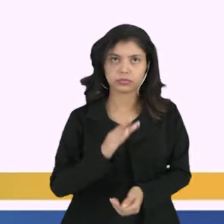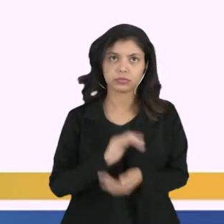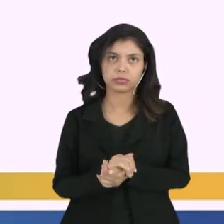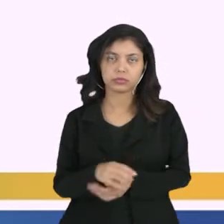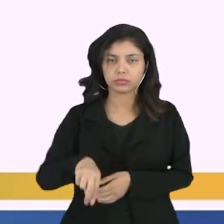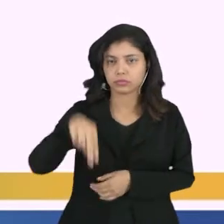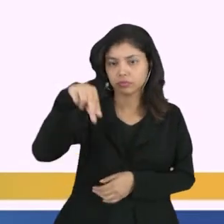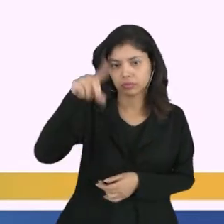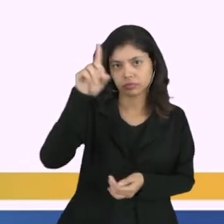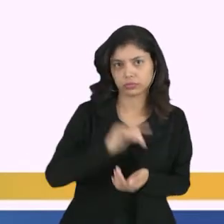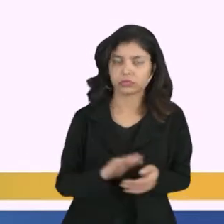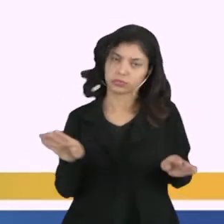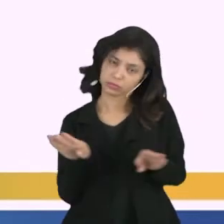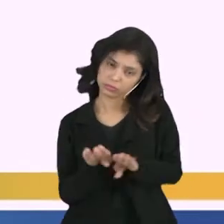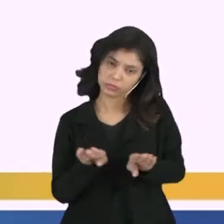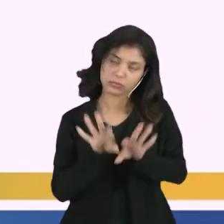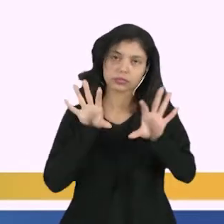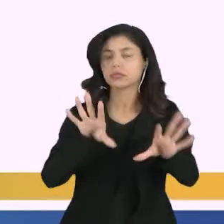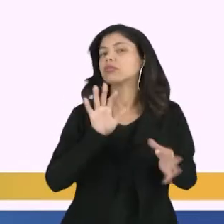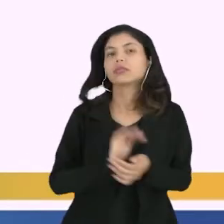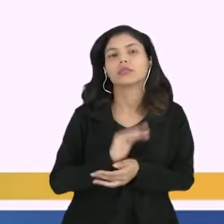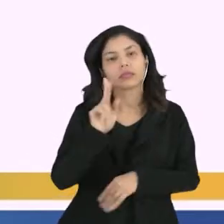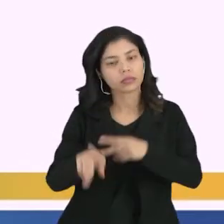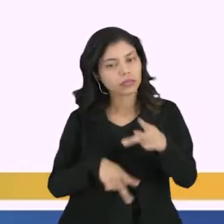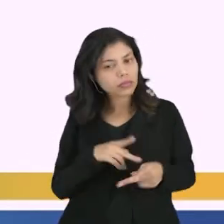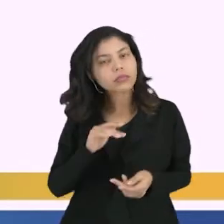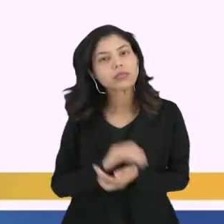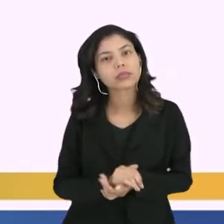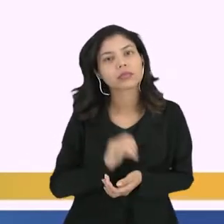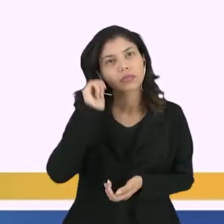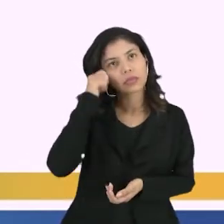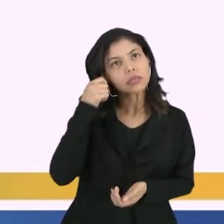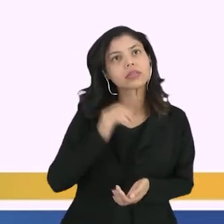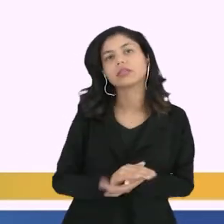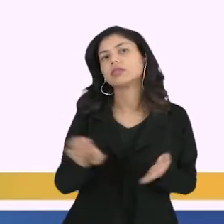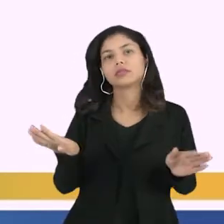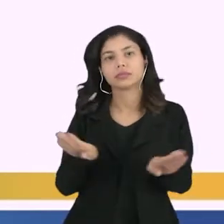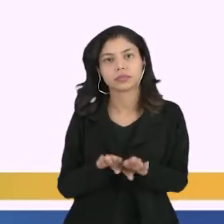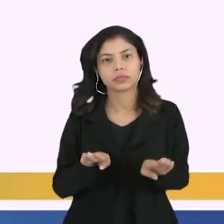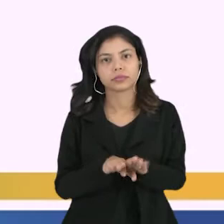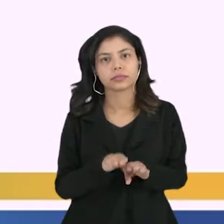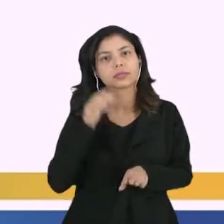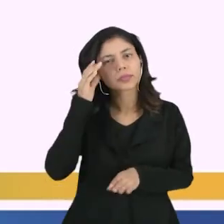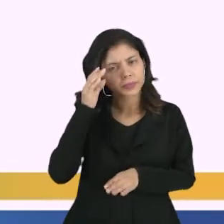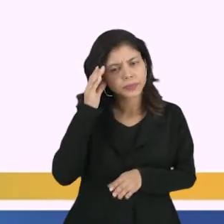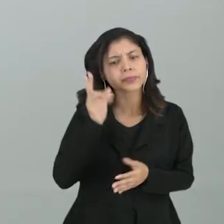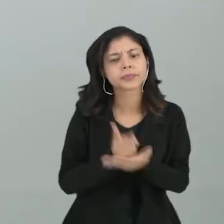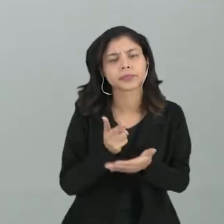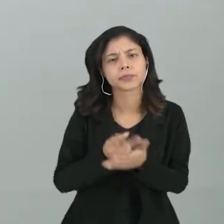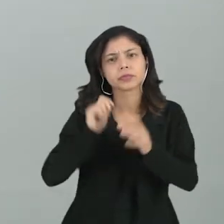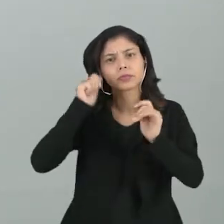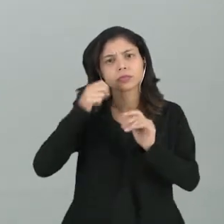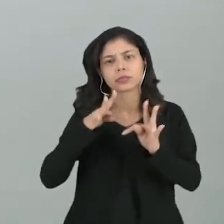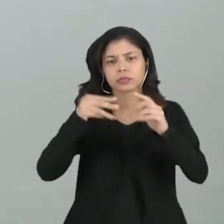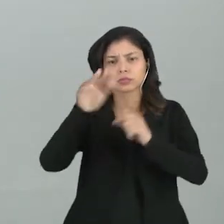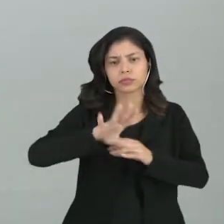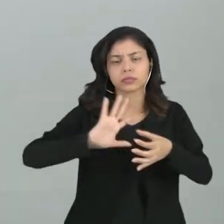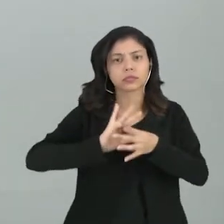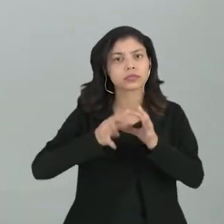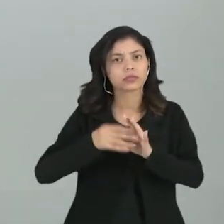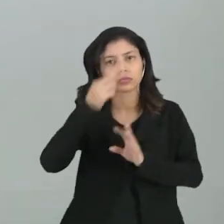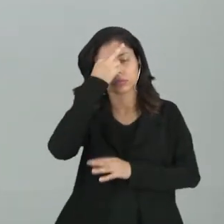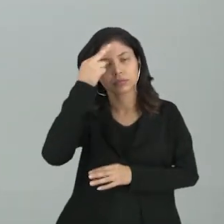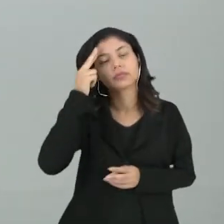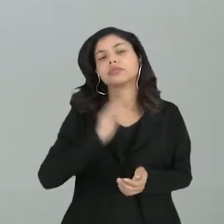Nordeste, né? E também a questão aí da população negra se concentrar também nessa região, a gente tem aí todo esse contexto histórico,